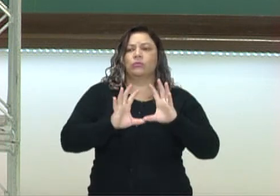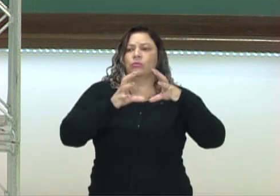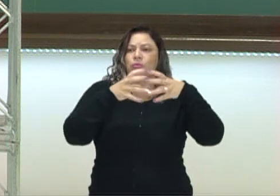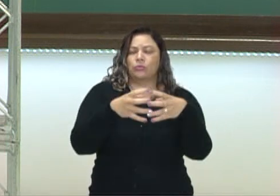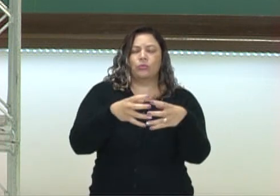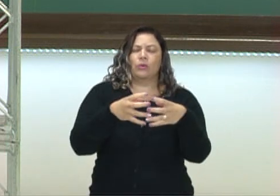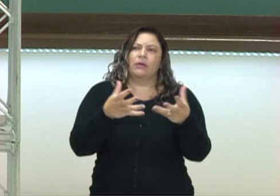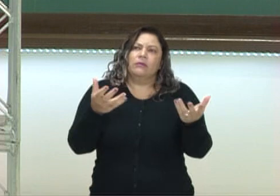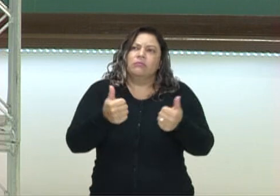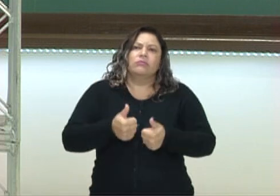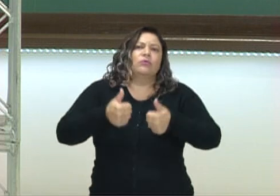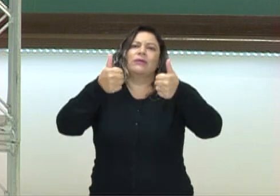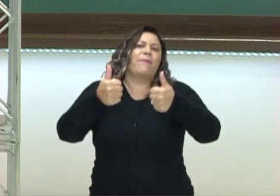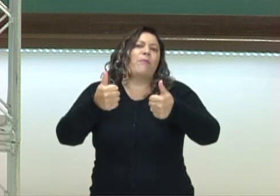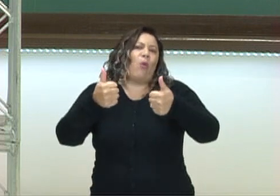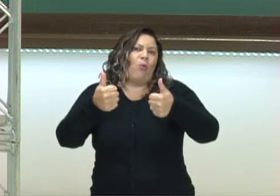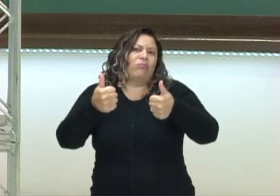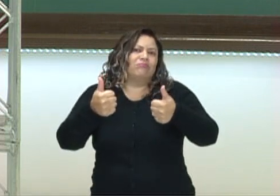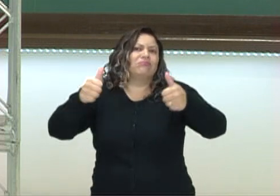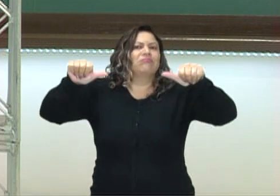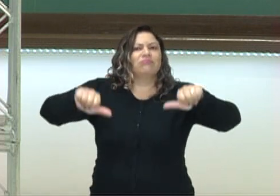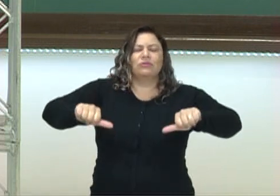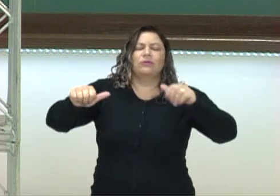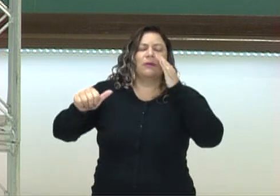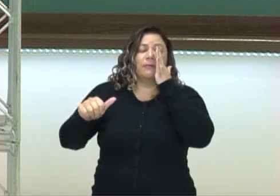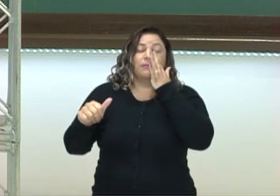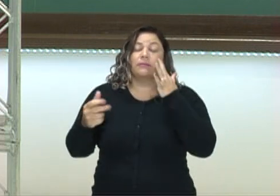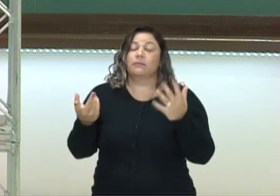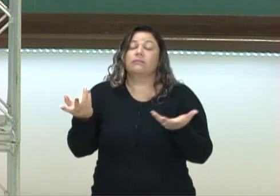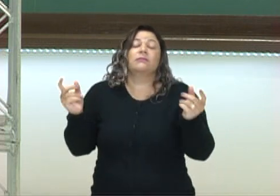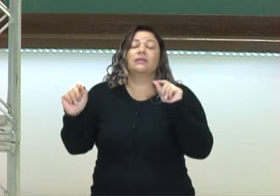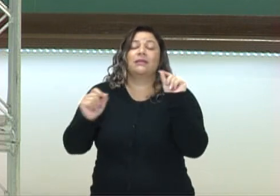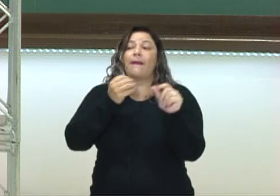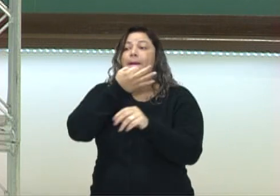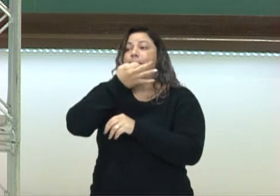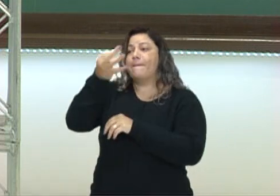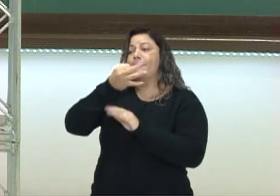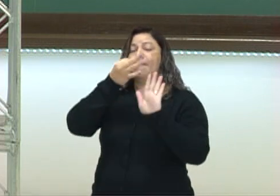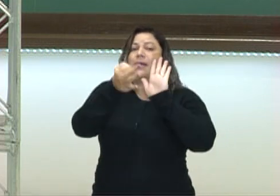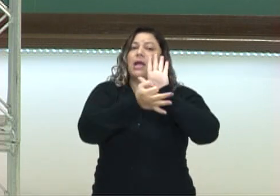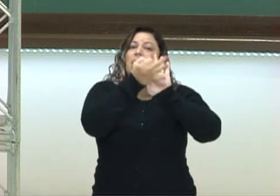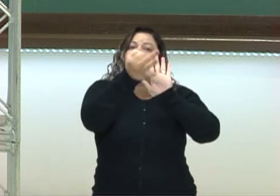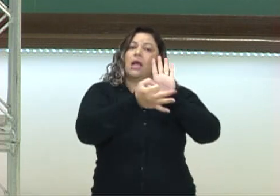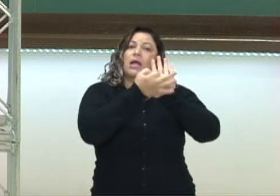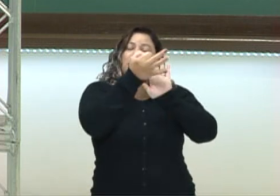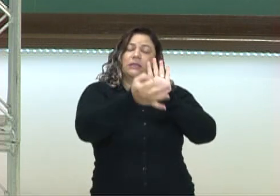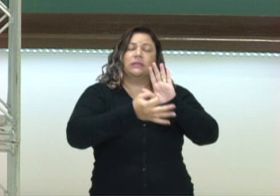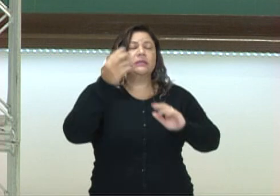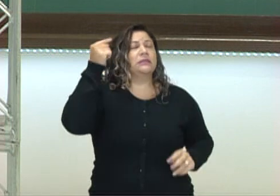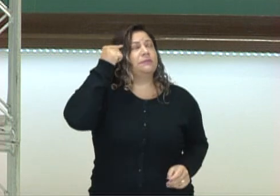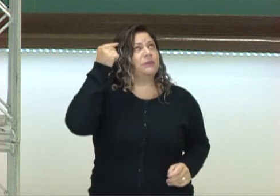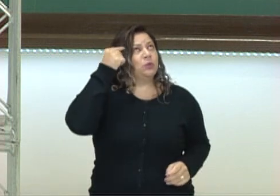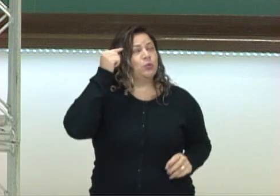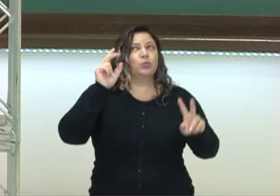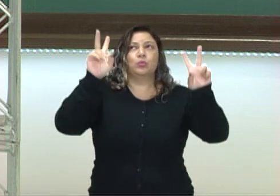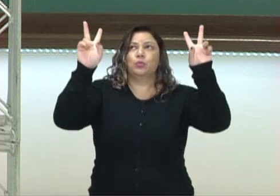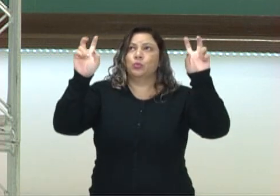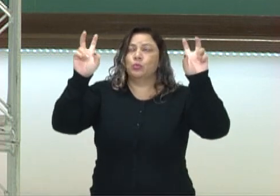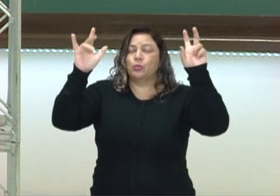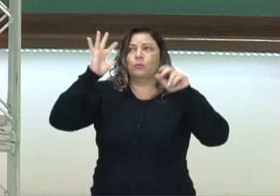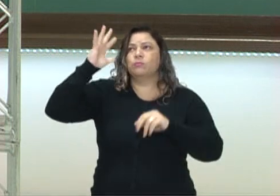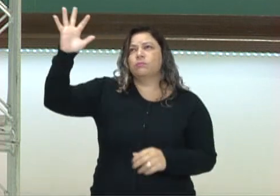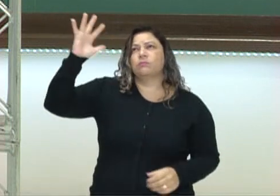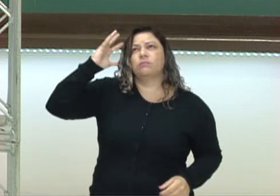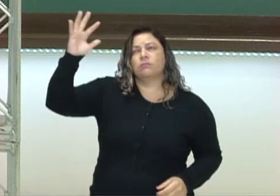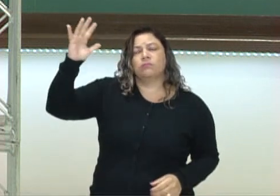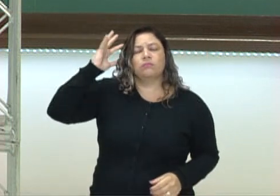aquilo negativo, então ela está tecendo uma opinião. Ela pensou sobre aquilo, refletiu